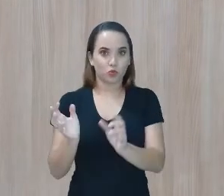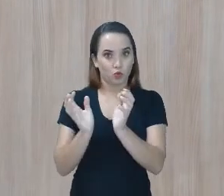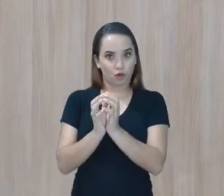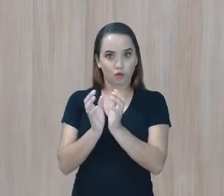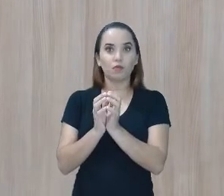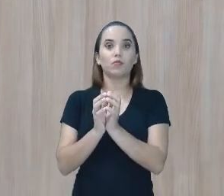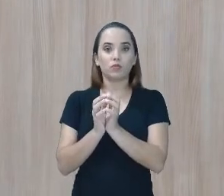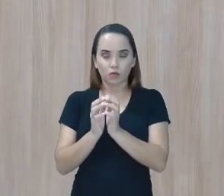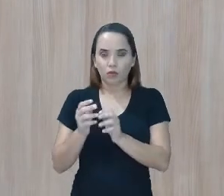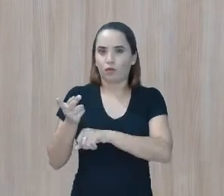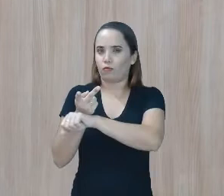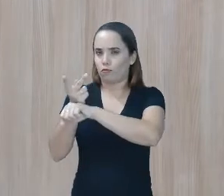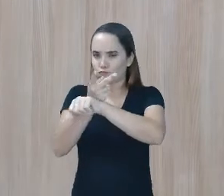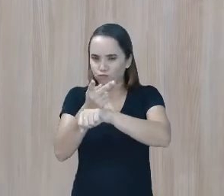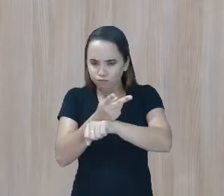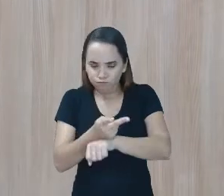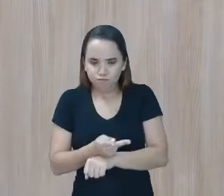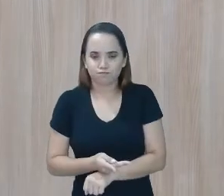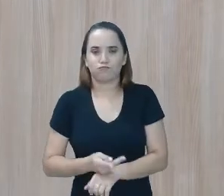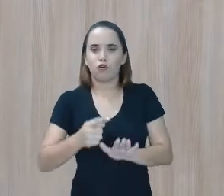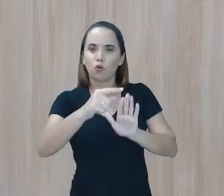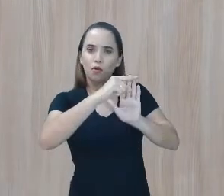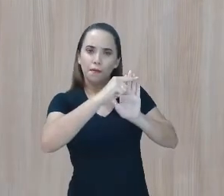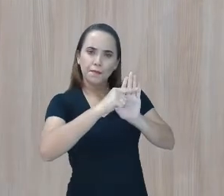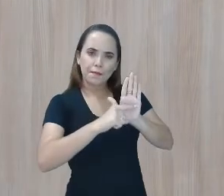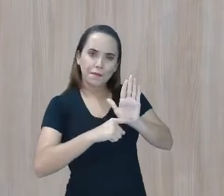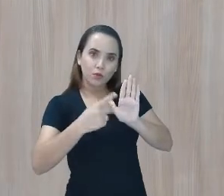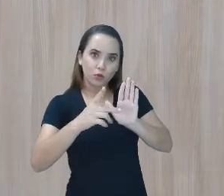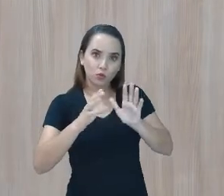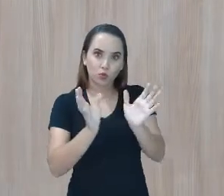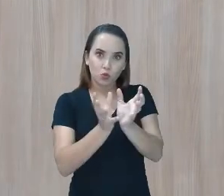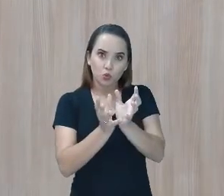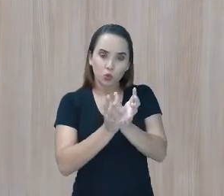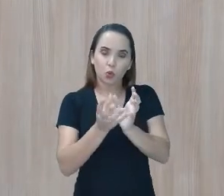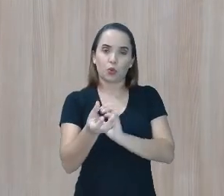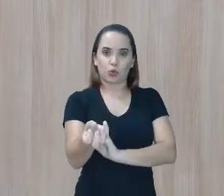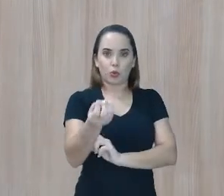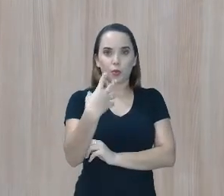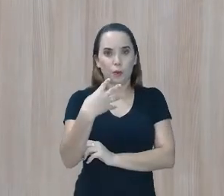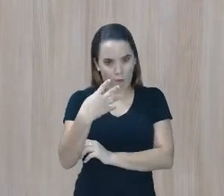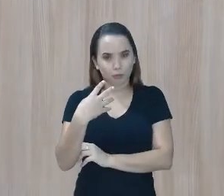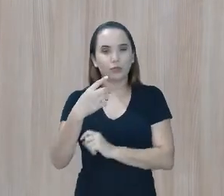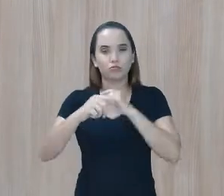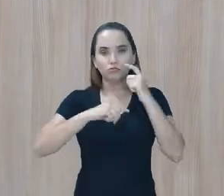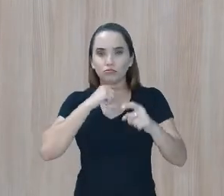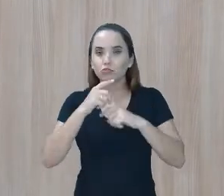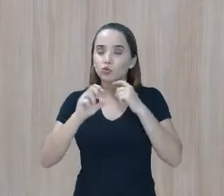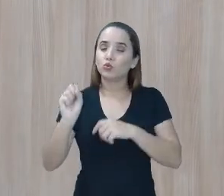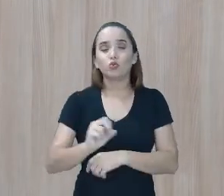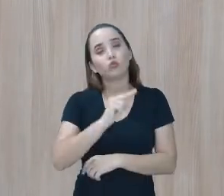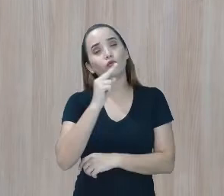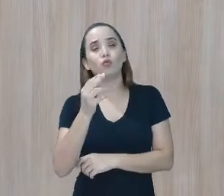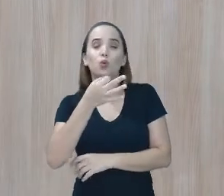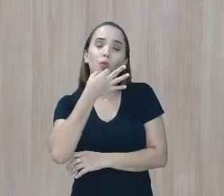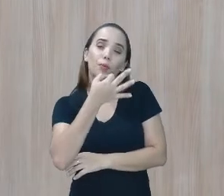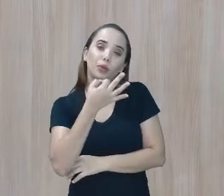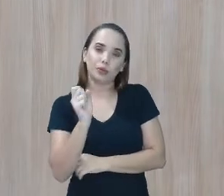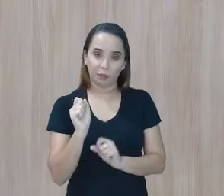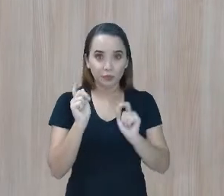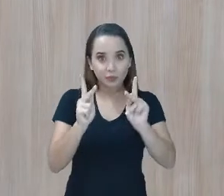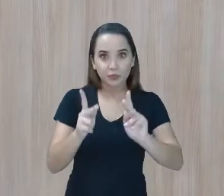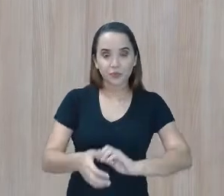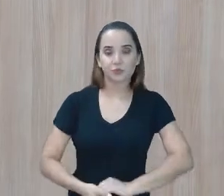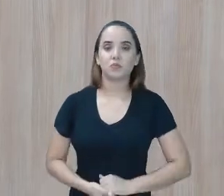Recife, procura lá a playlist da tua turma e manda para a gente a sua dúvida ou o seu comentário, tá certo? Então